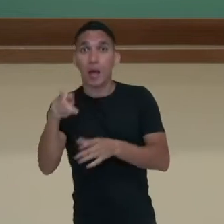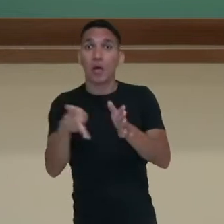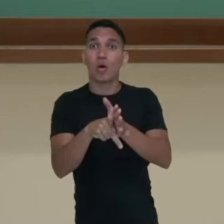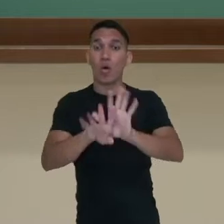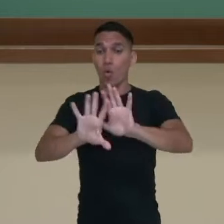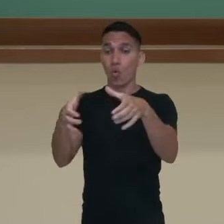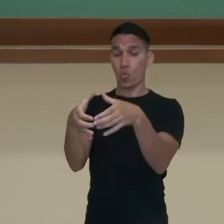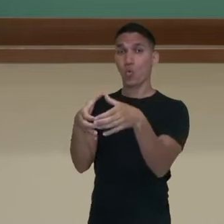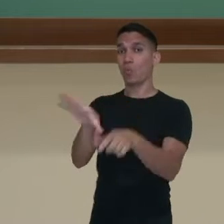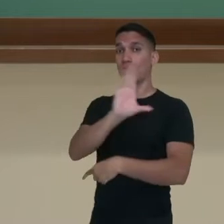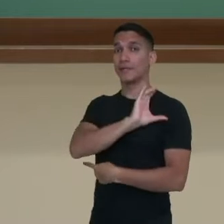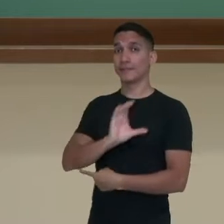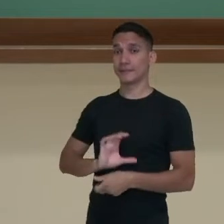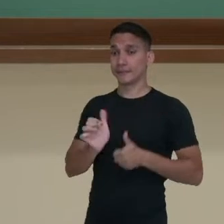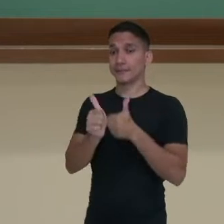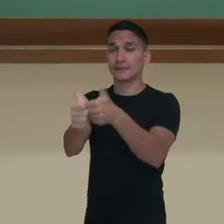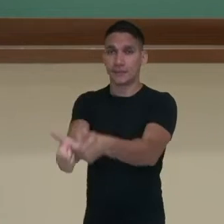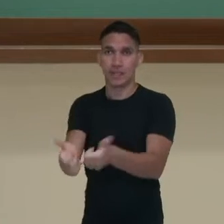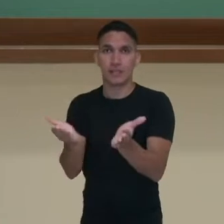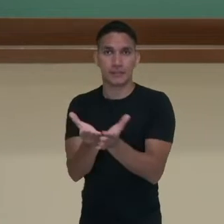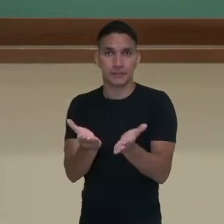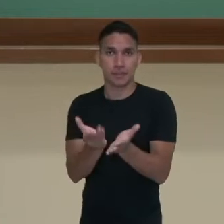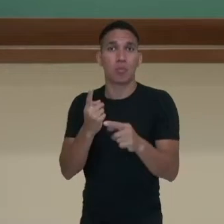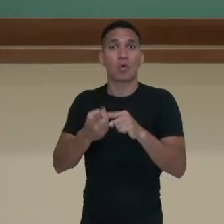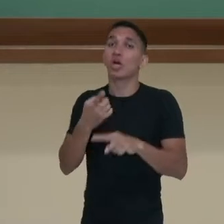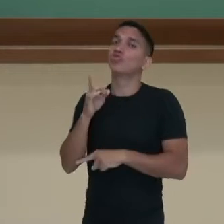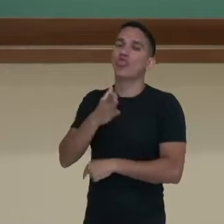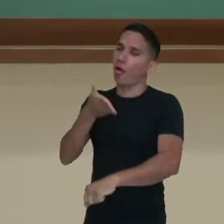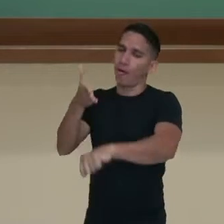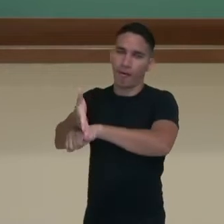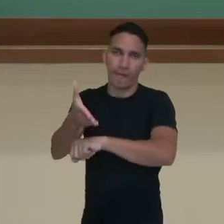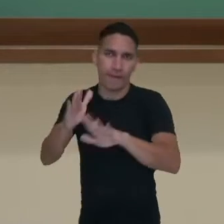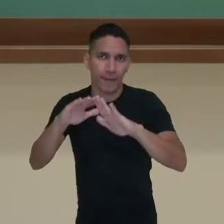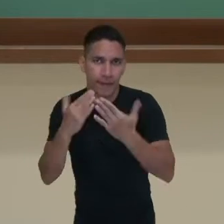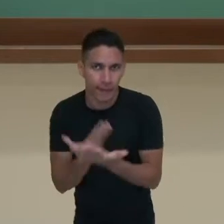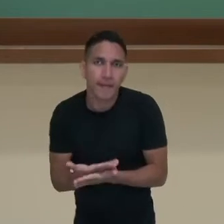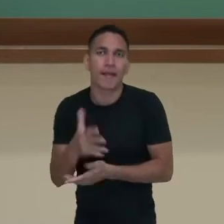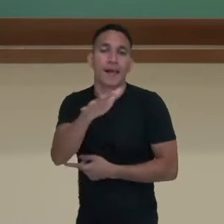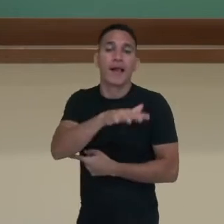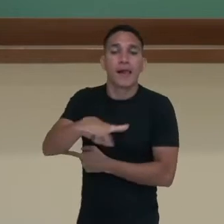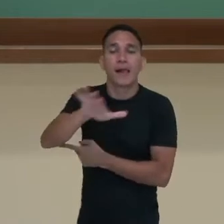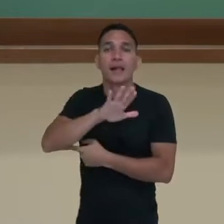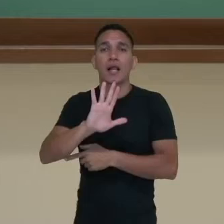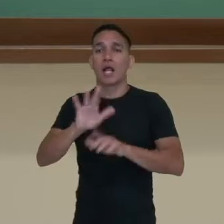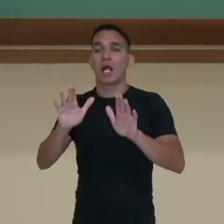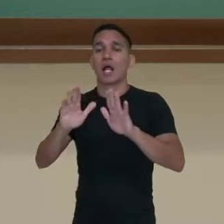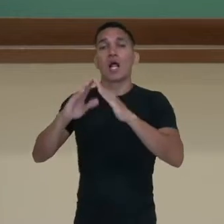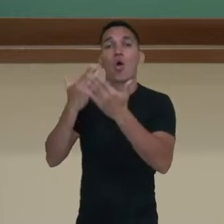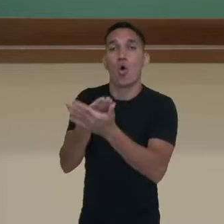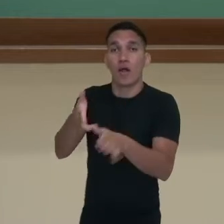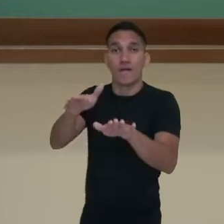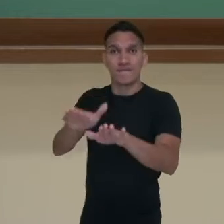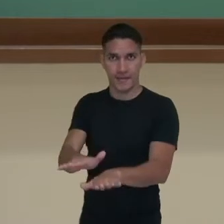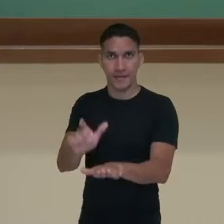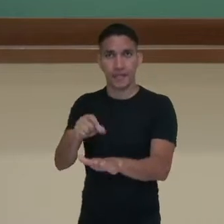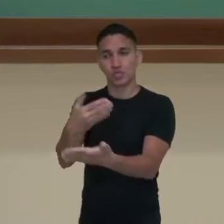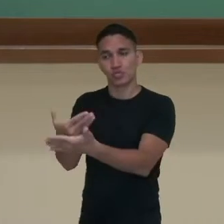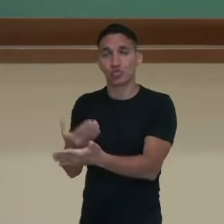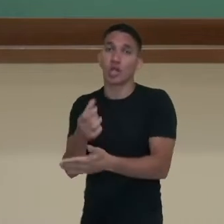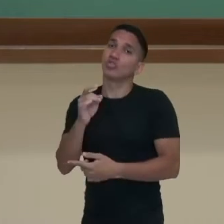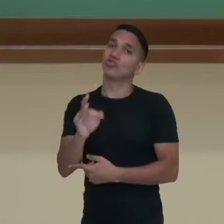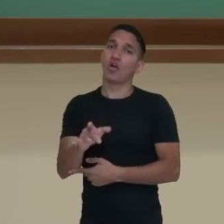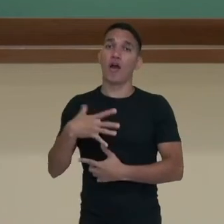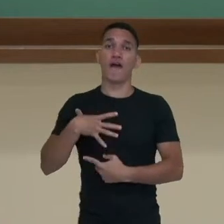elite cristã, porque só ia realmente para essas escolas, para esses, né, internatos, para estudar somente os